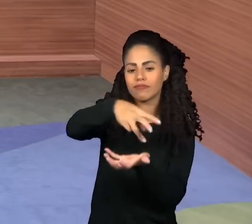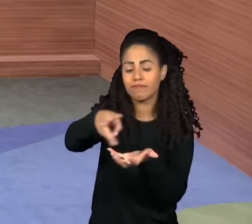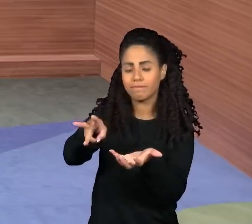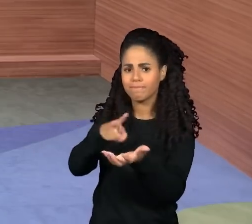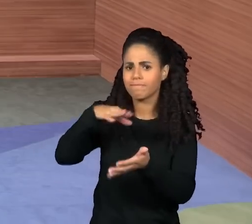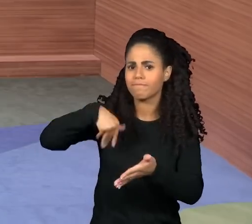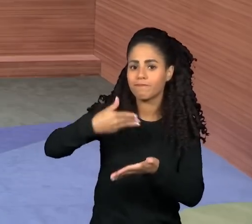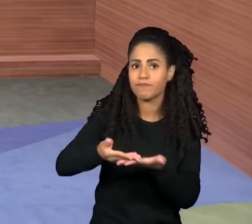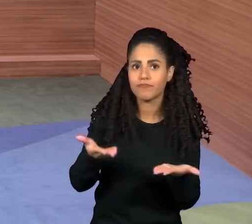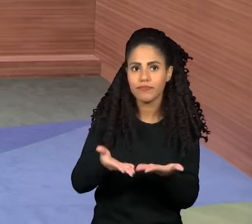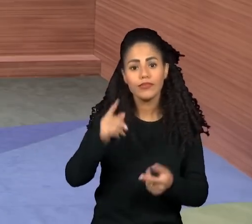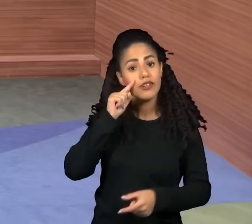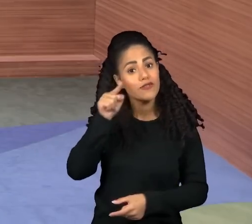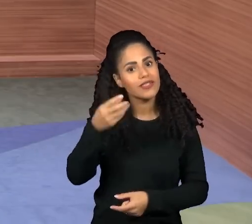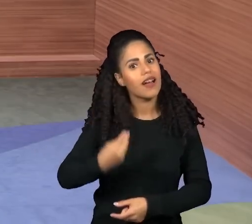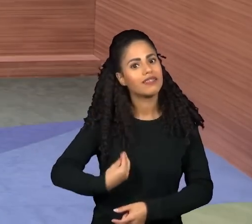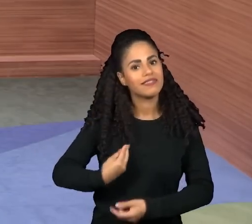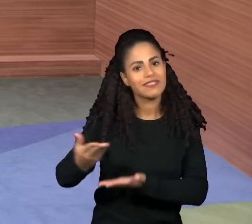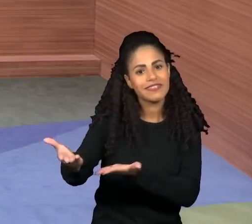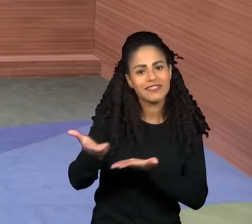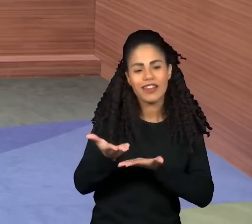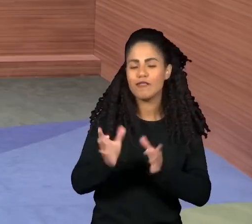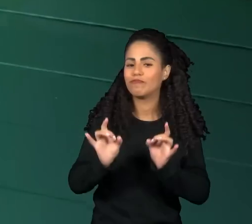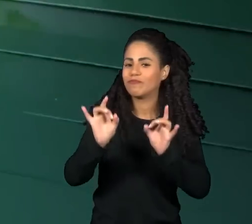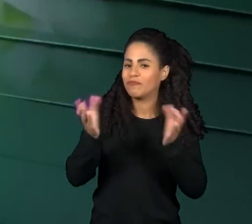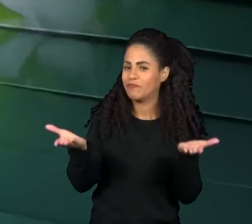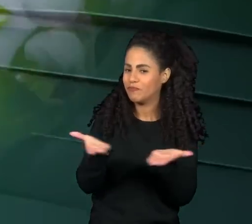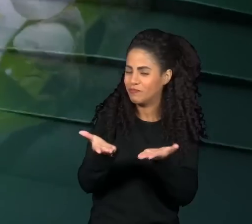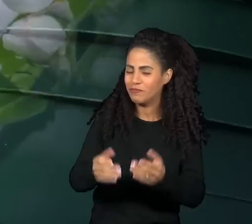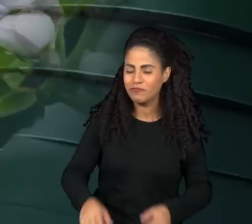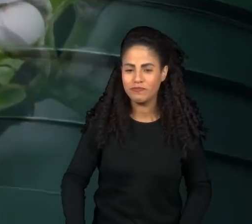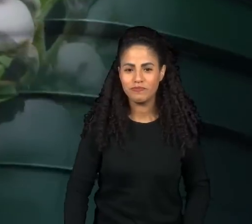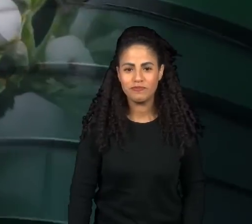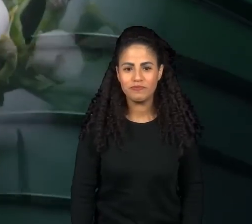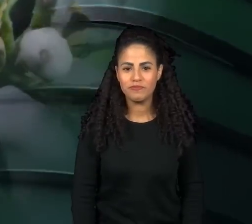atualidade. Você é o nosso convidado especial.